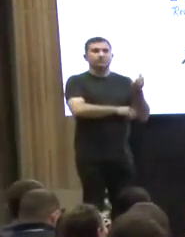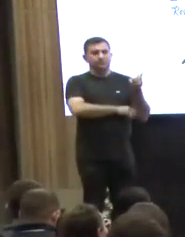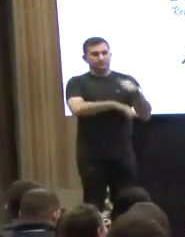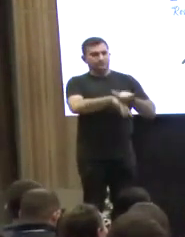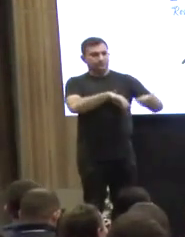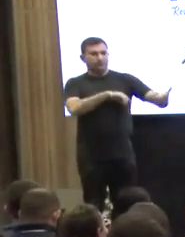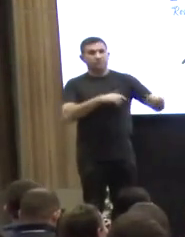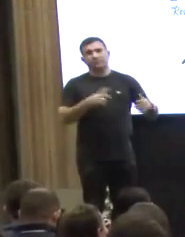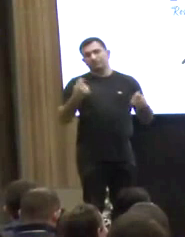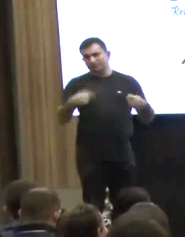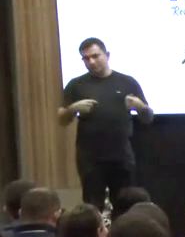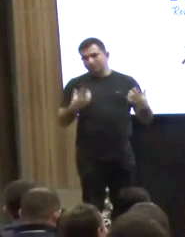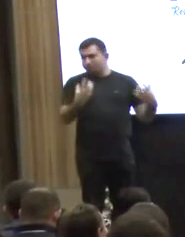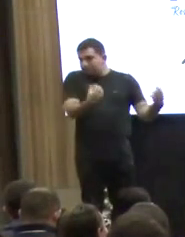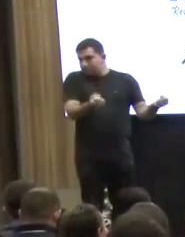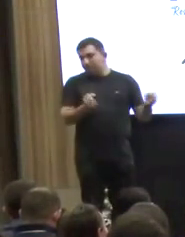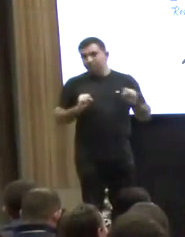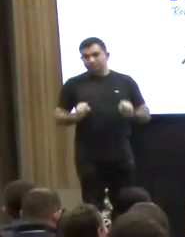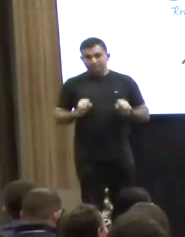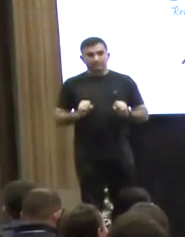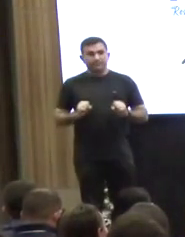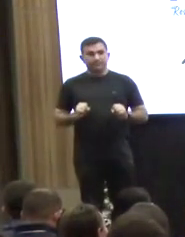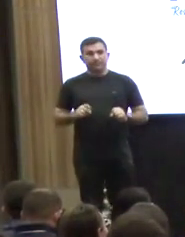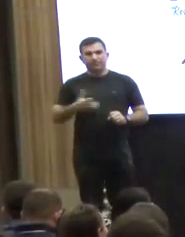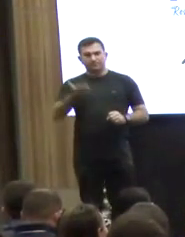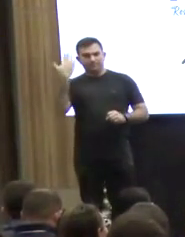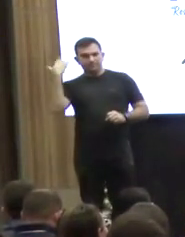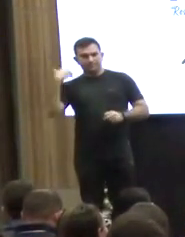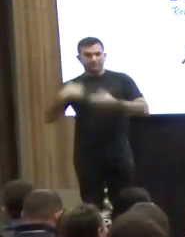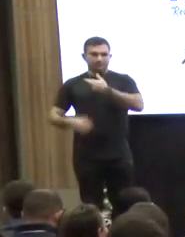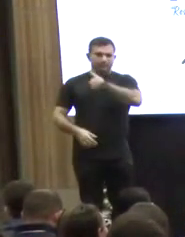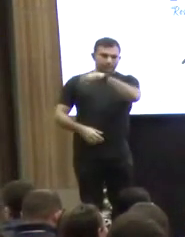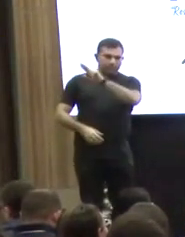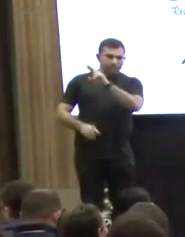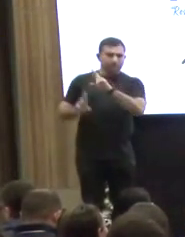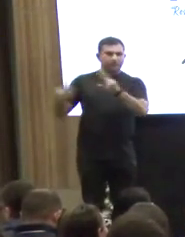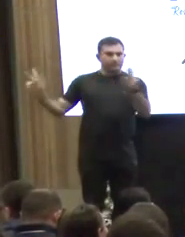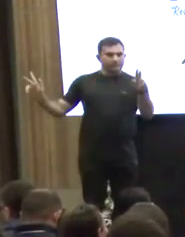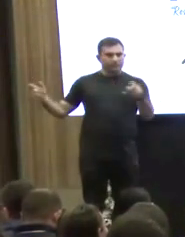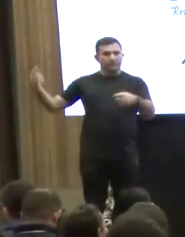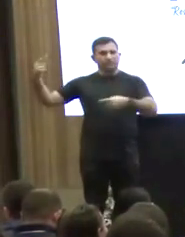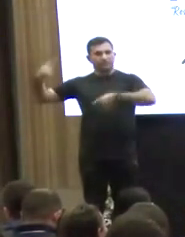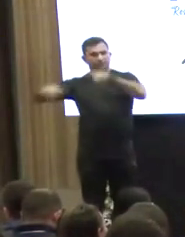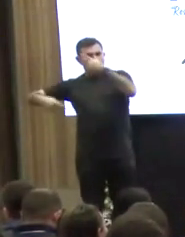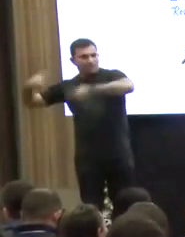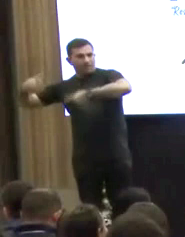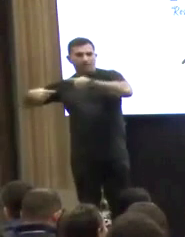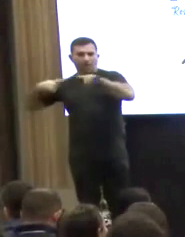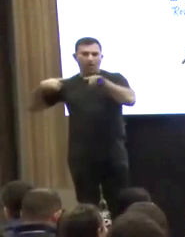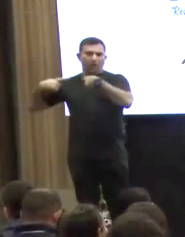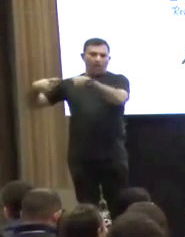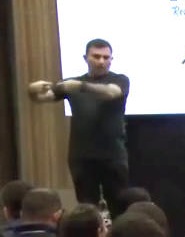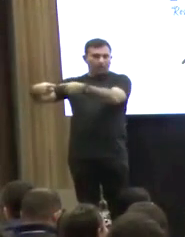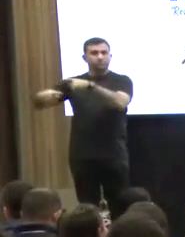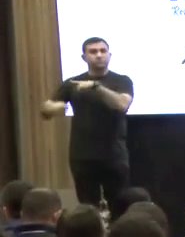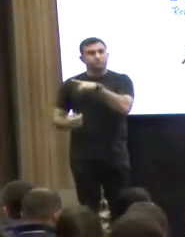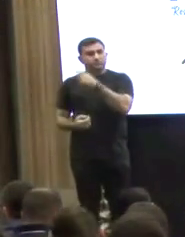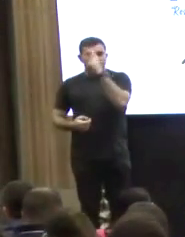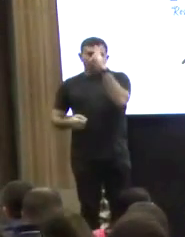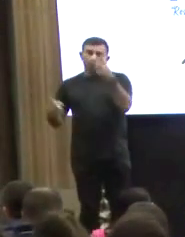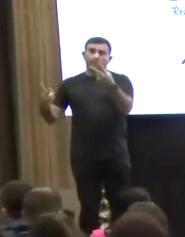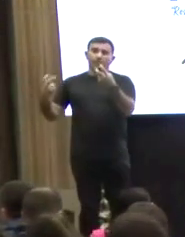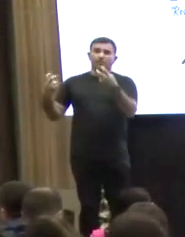amor. Gente, não é sobre amor que as pessoas se casam não, pera aí. Mas enfim, Nos anos 60, os movimentos